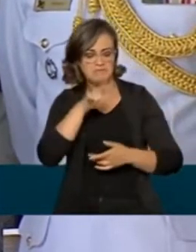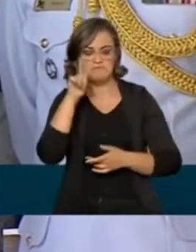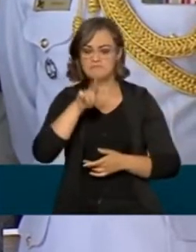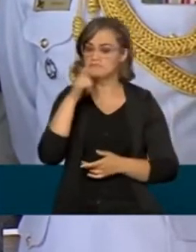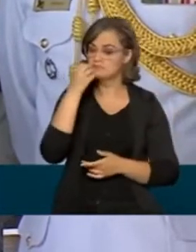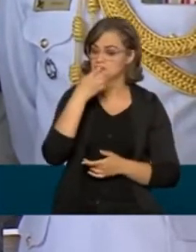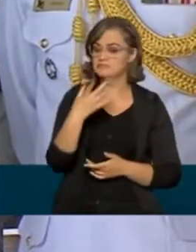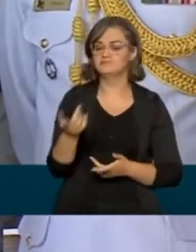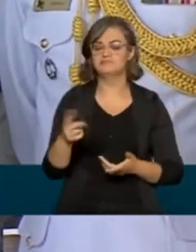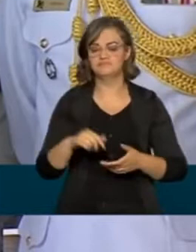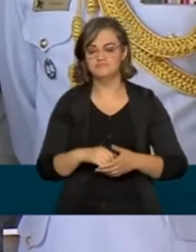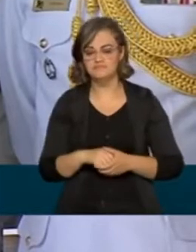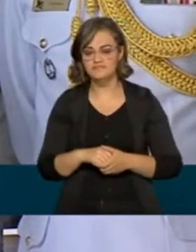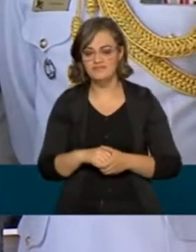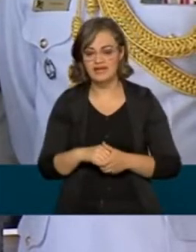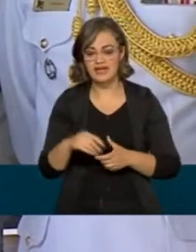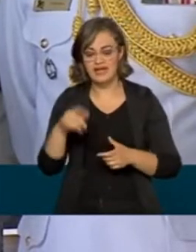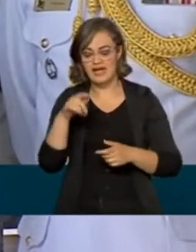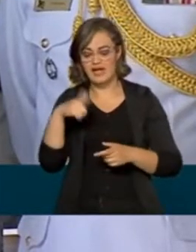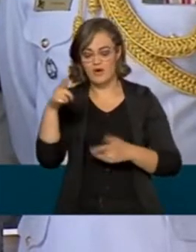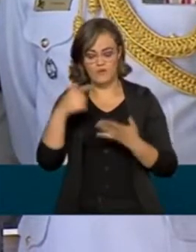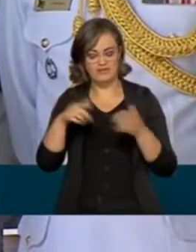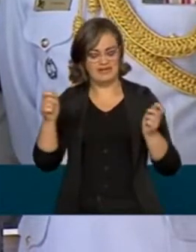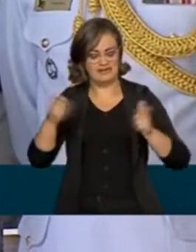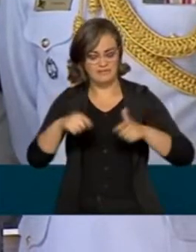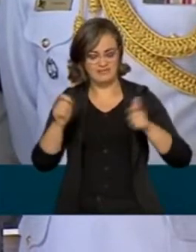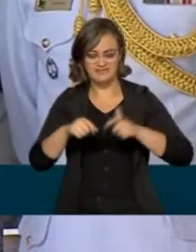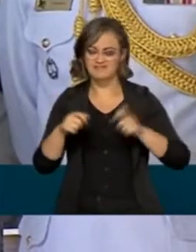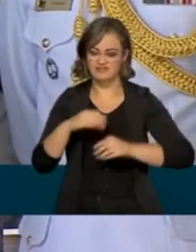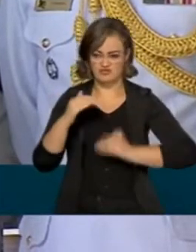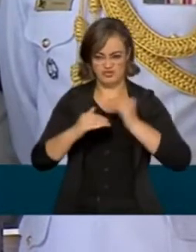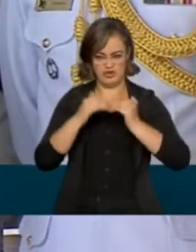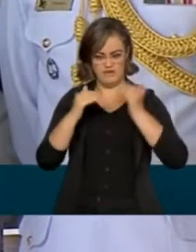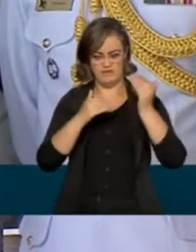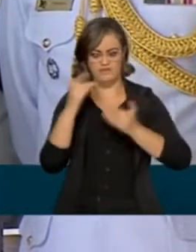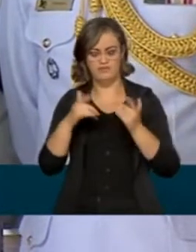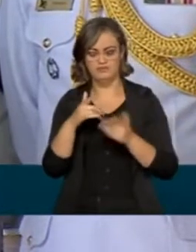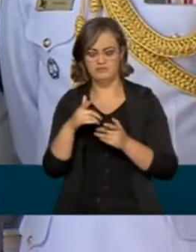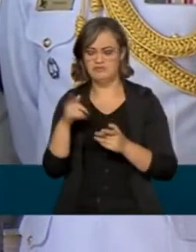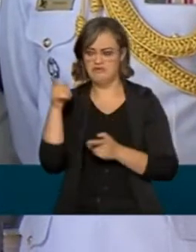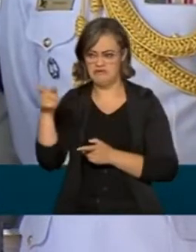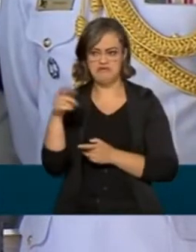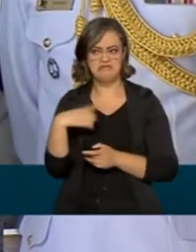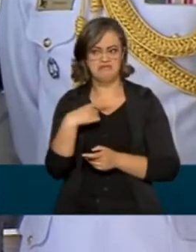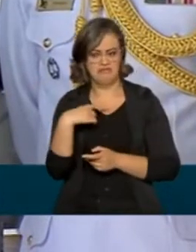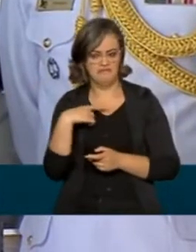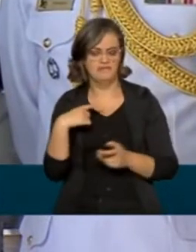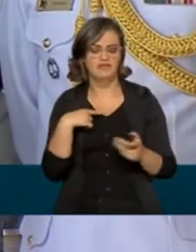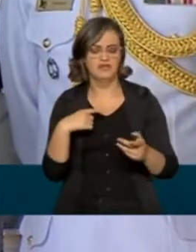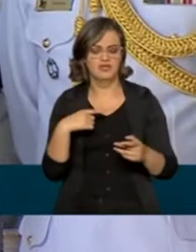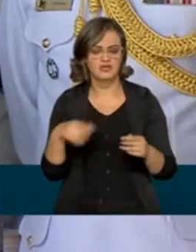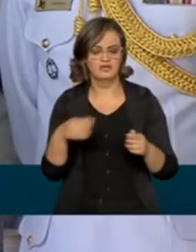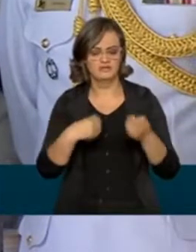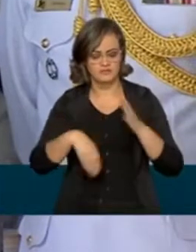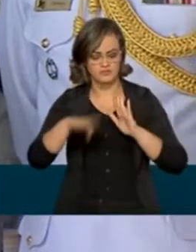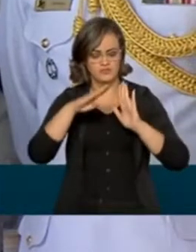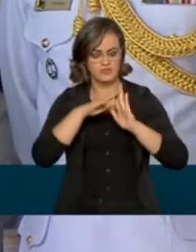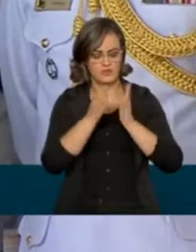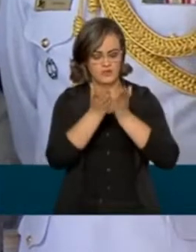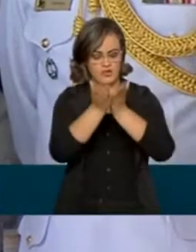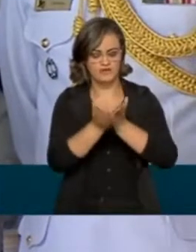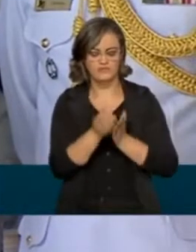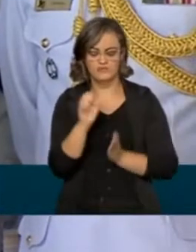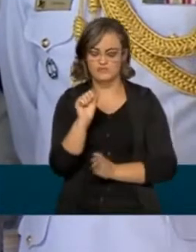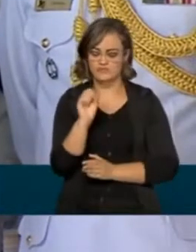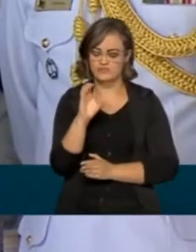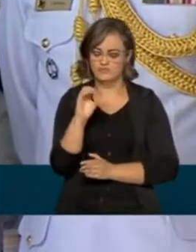A ampliação da capacidade operativa da Força foi prevalente no seu comando, com a incorporação armada do navio Socorro